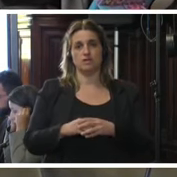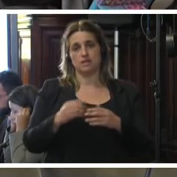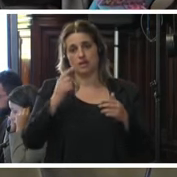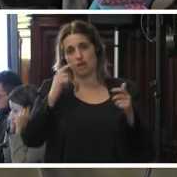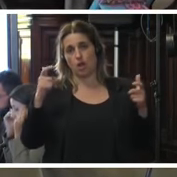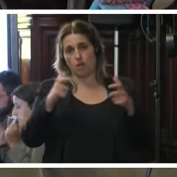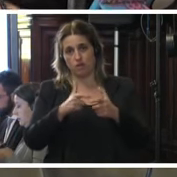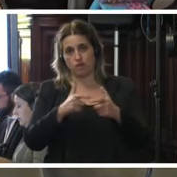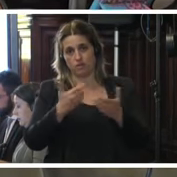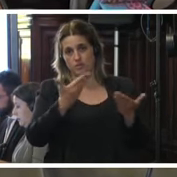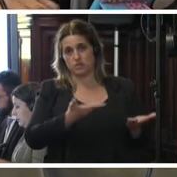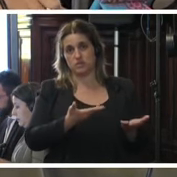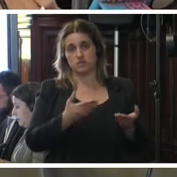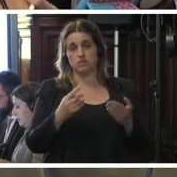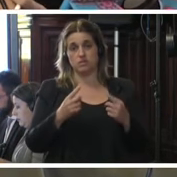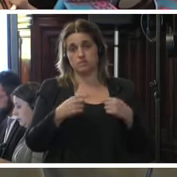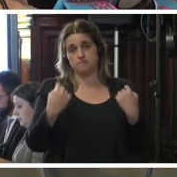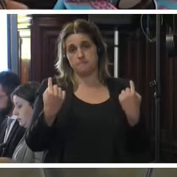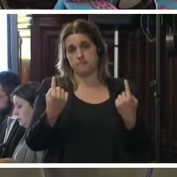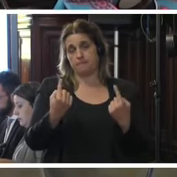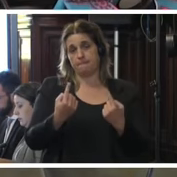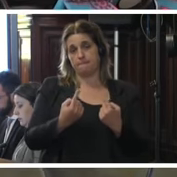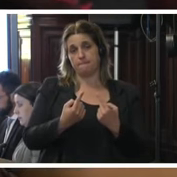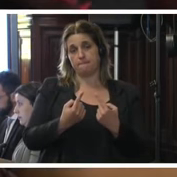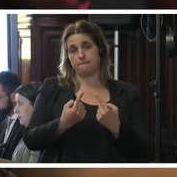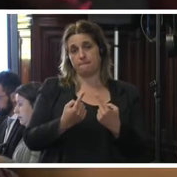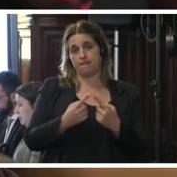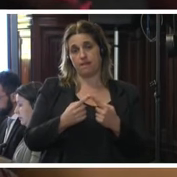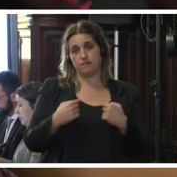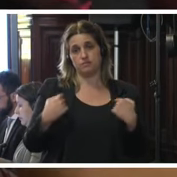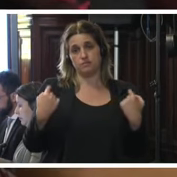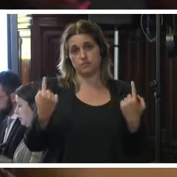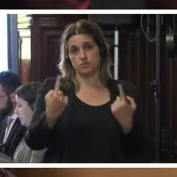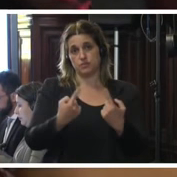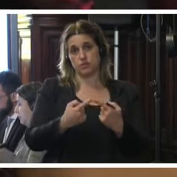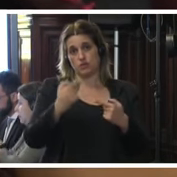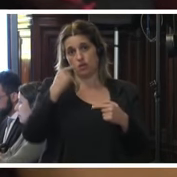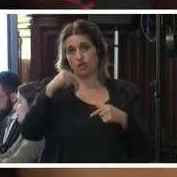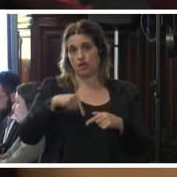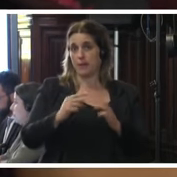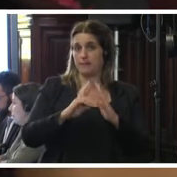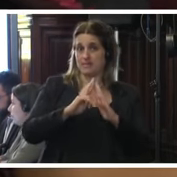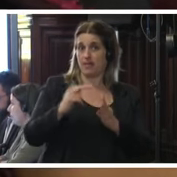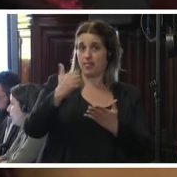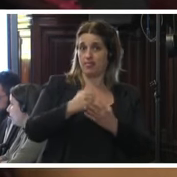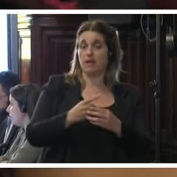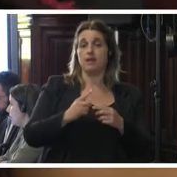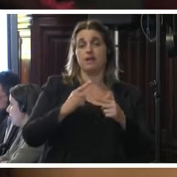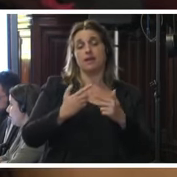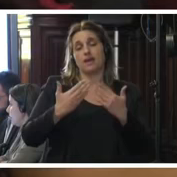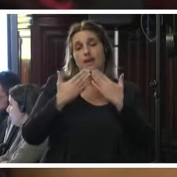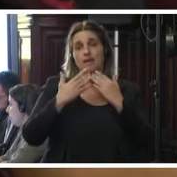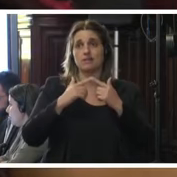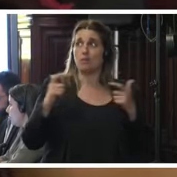petitioners who are here. Thank you for convening this meeting, which deals with